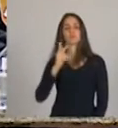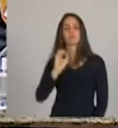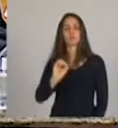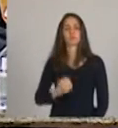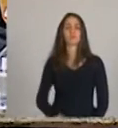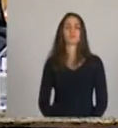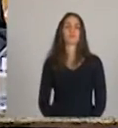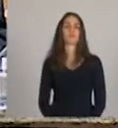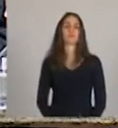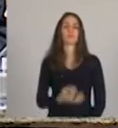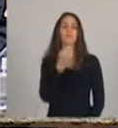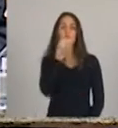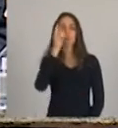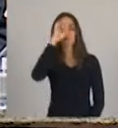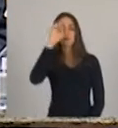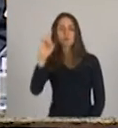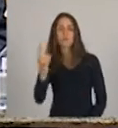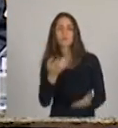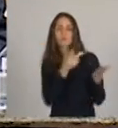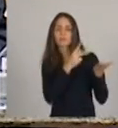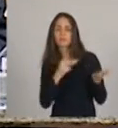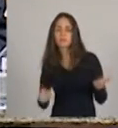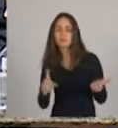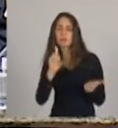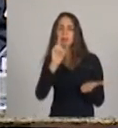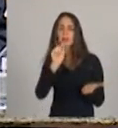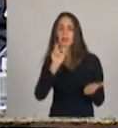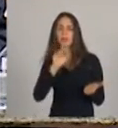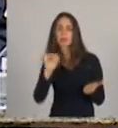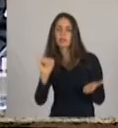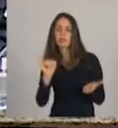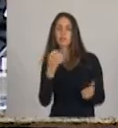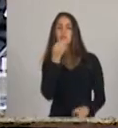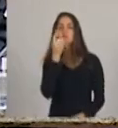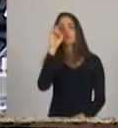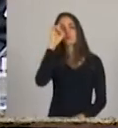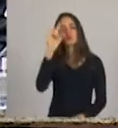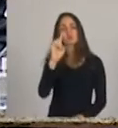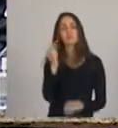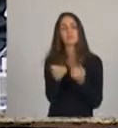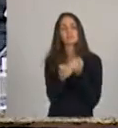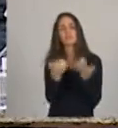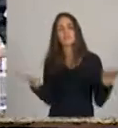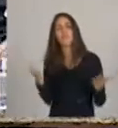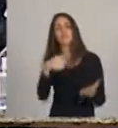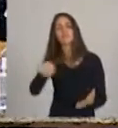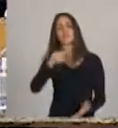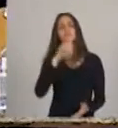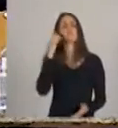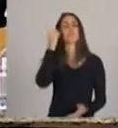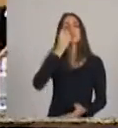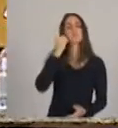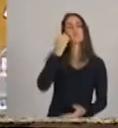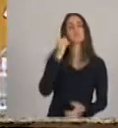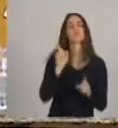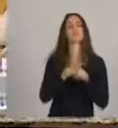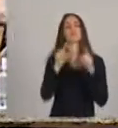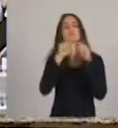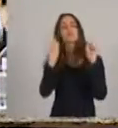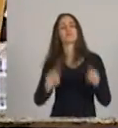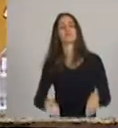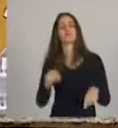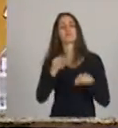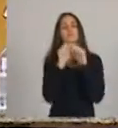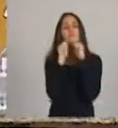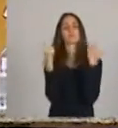Bom dia, presidente Dari Pagung, bom dia a todos os amigos deputados, aos servidores da casa que